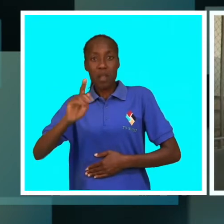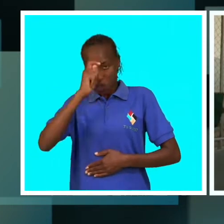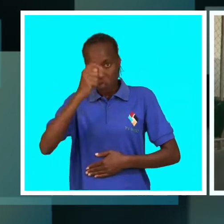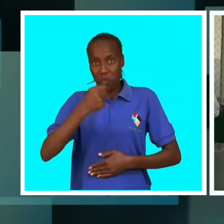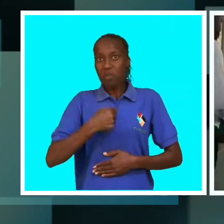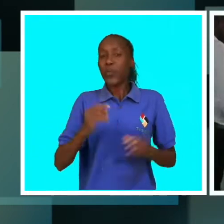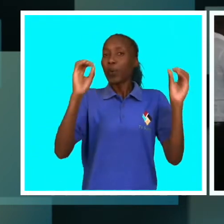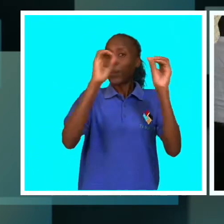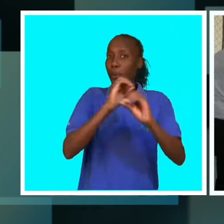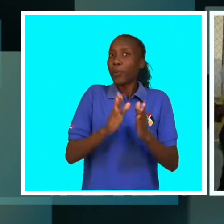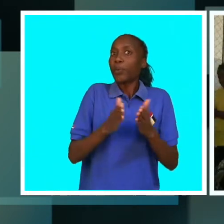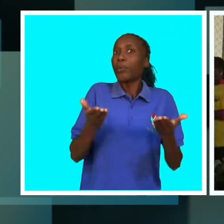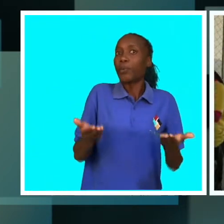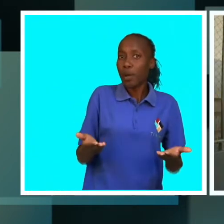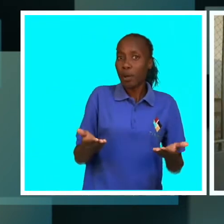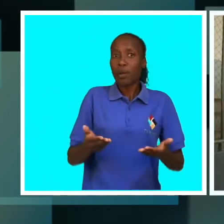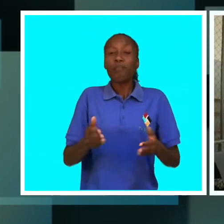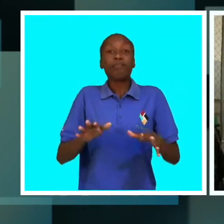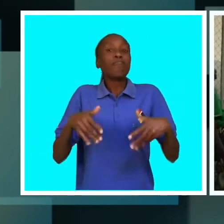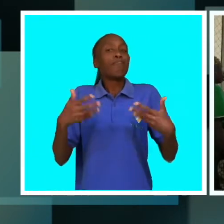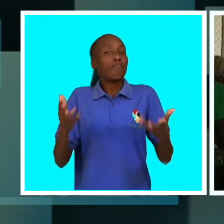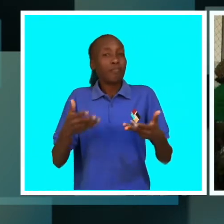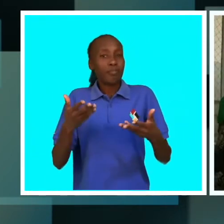dela, em vez de considerar a mim.